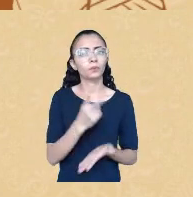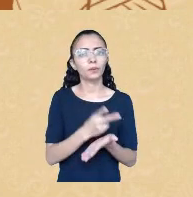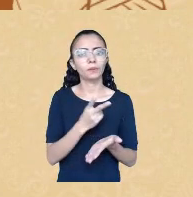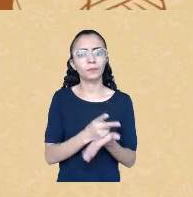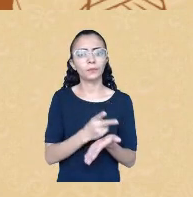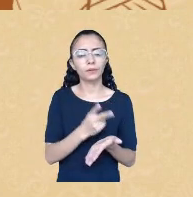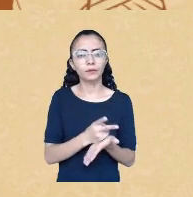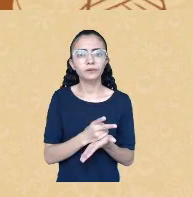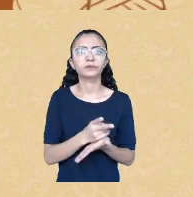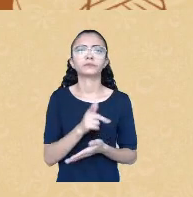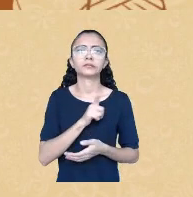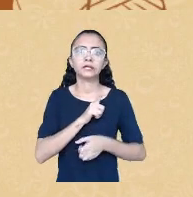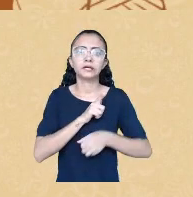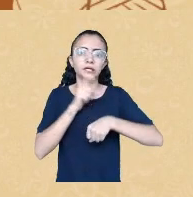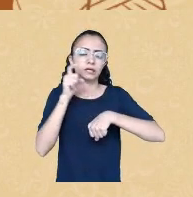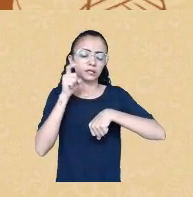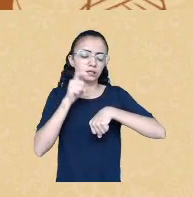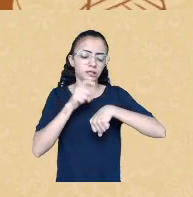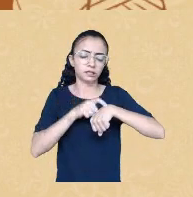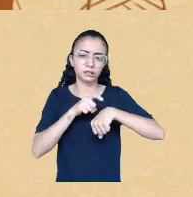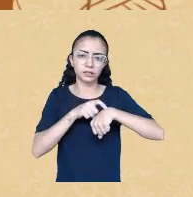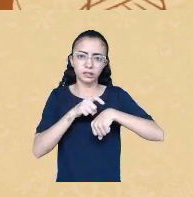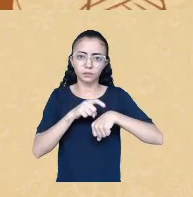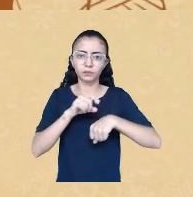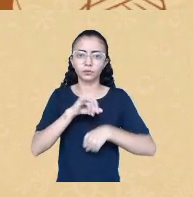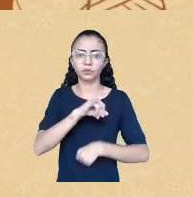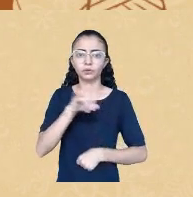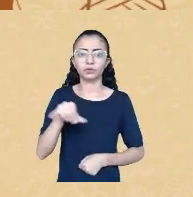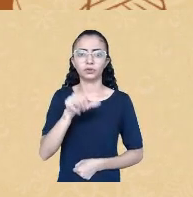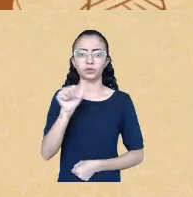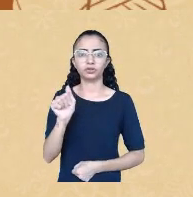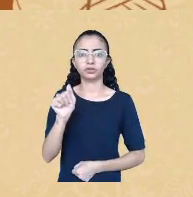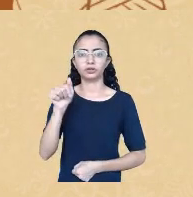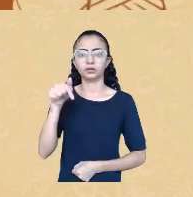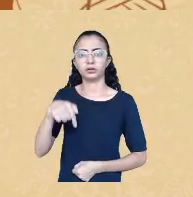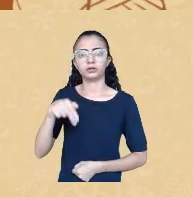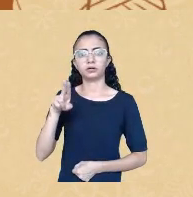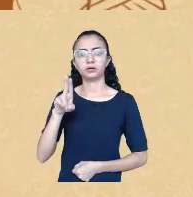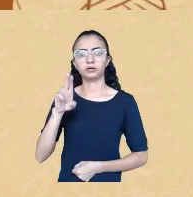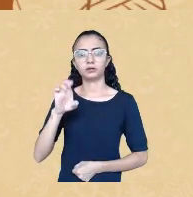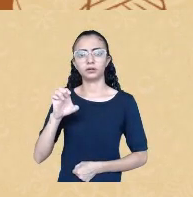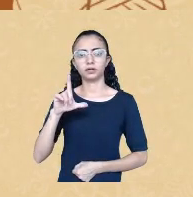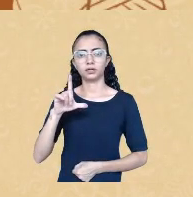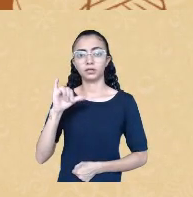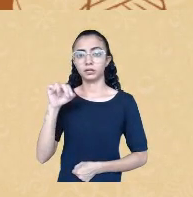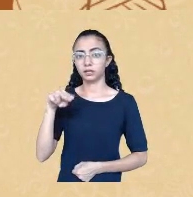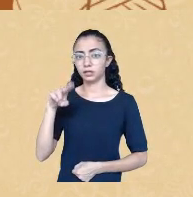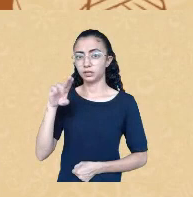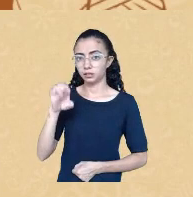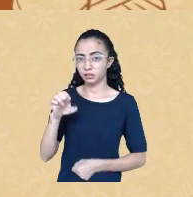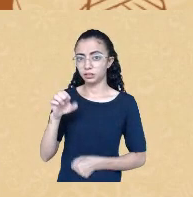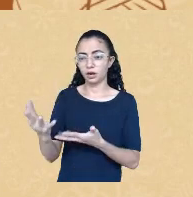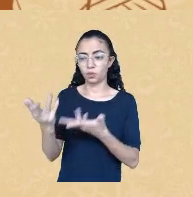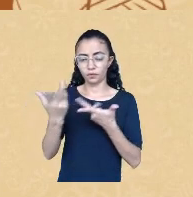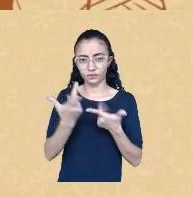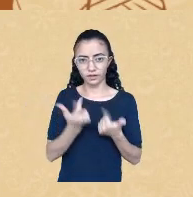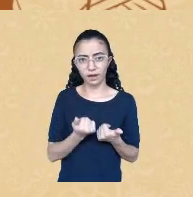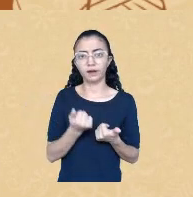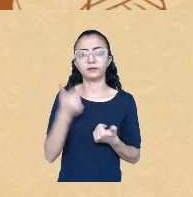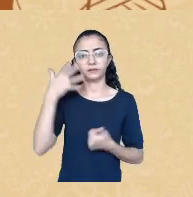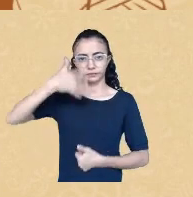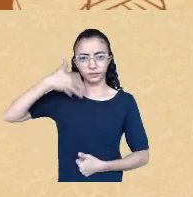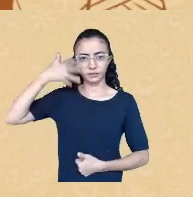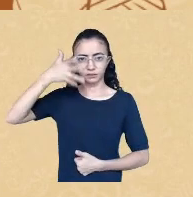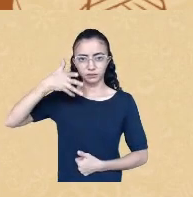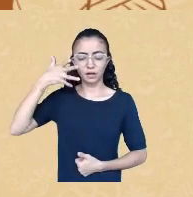tempo da fala da Jaqueline, nossa convidada, que eu vou apresentar. E, em seguida, um